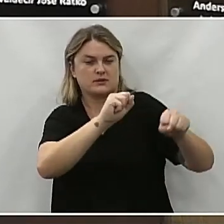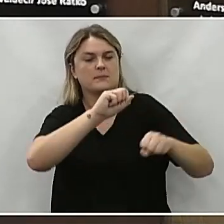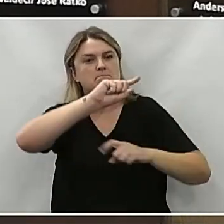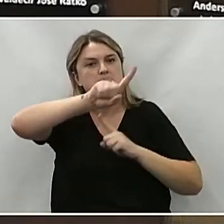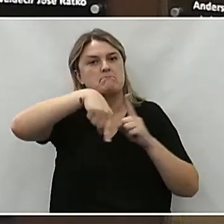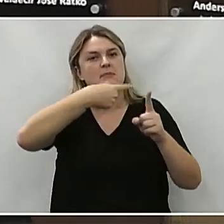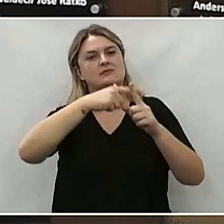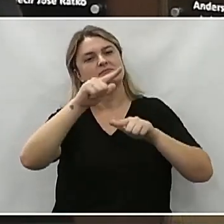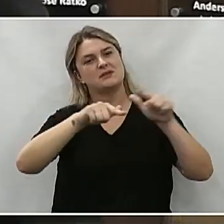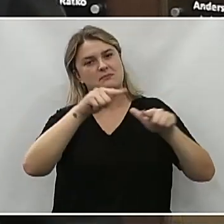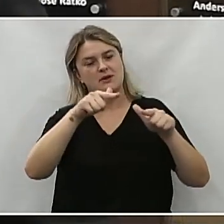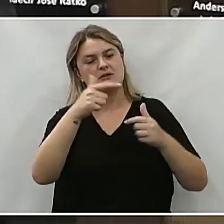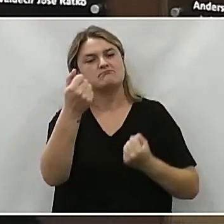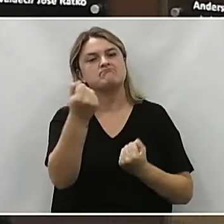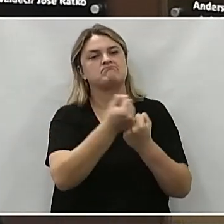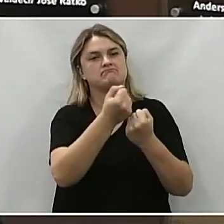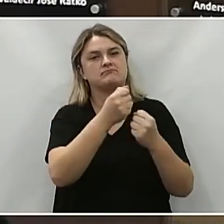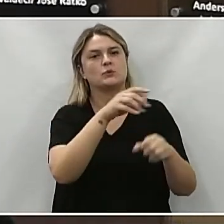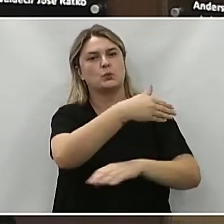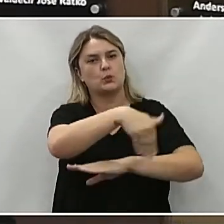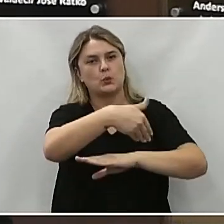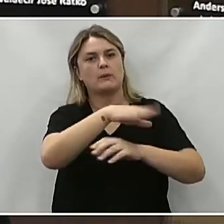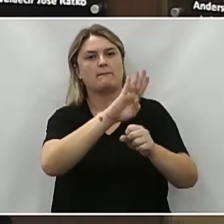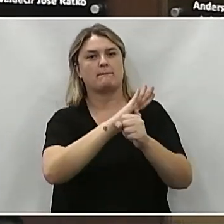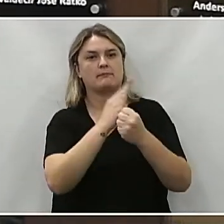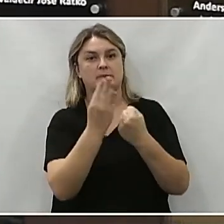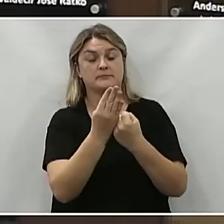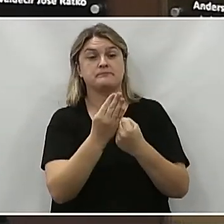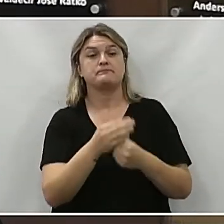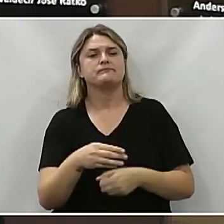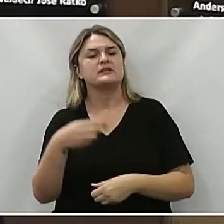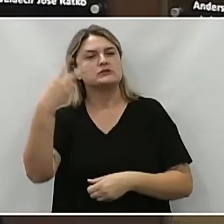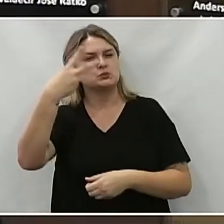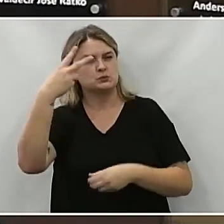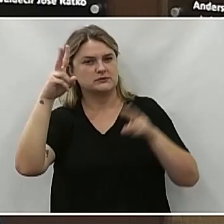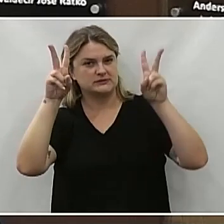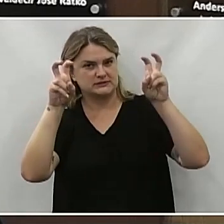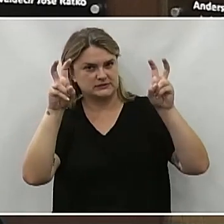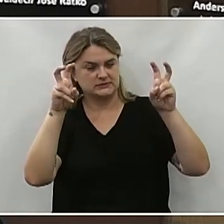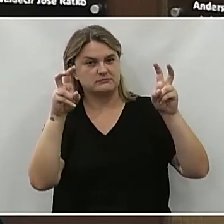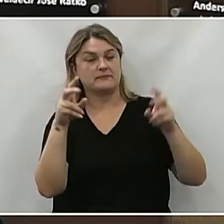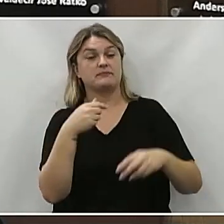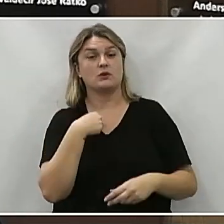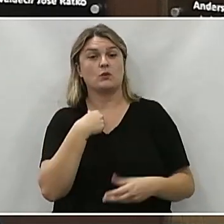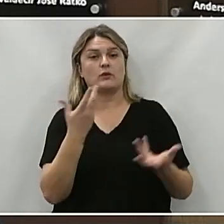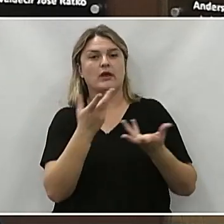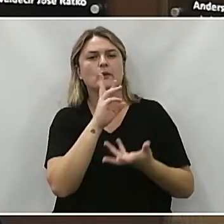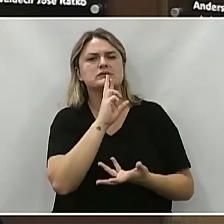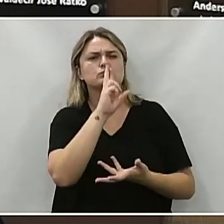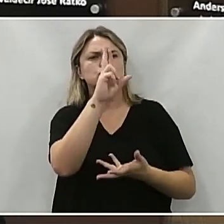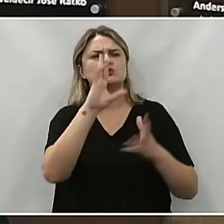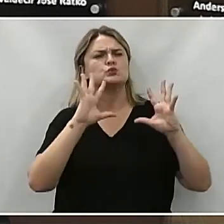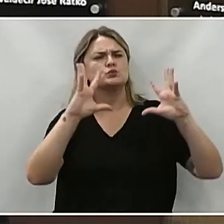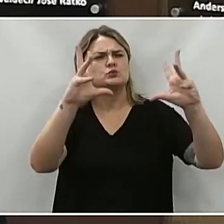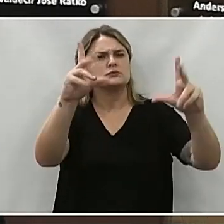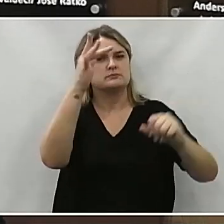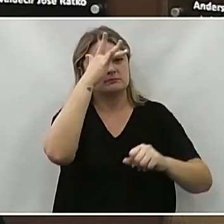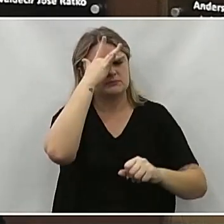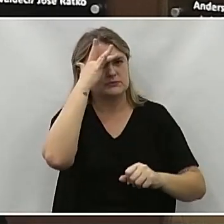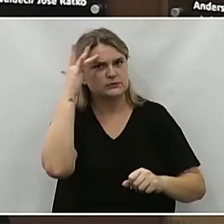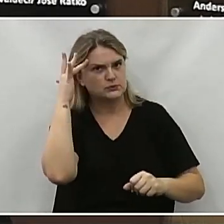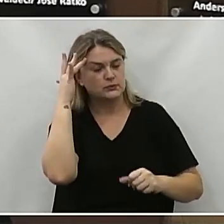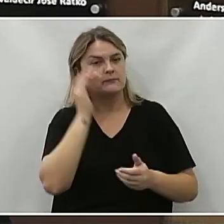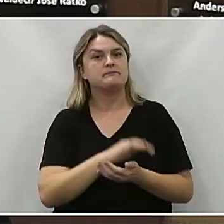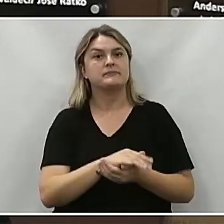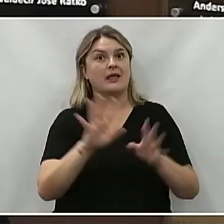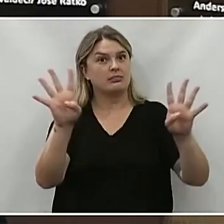reforçando a segurança nas ruas e nos bairros e outro assunto também que eu deixo aqui como resposta a todos os munícipes em